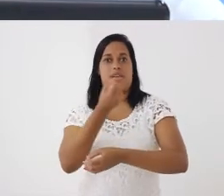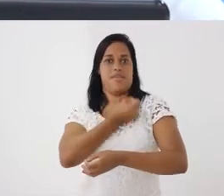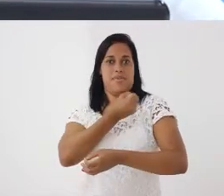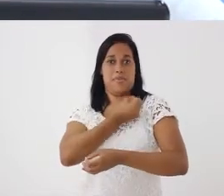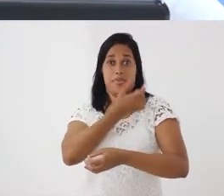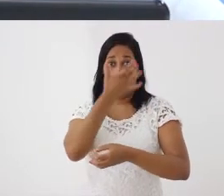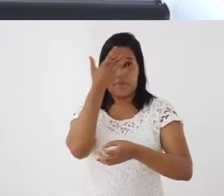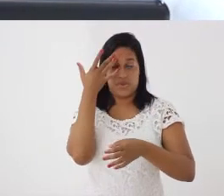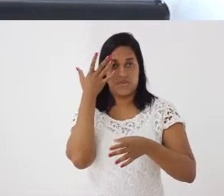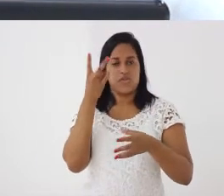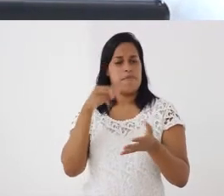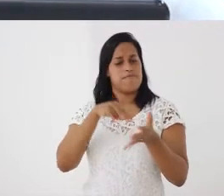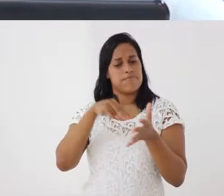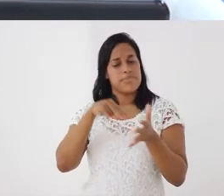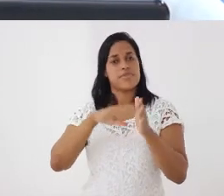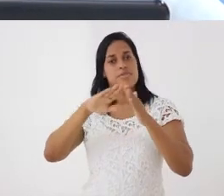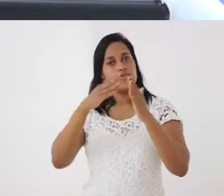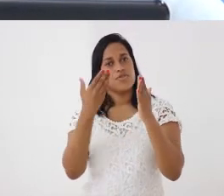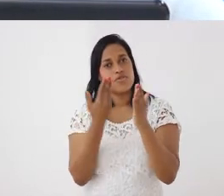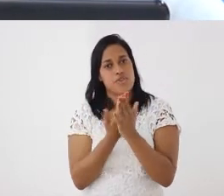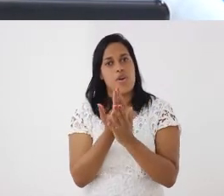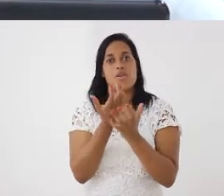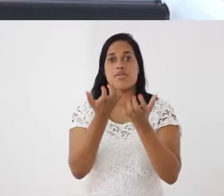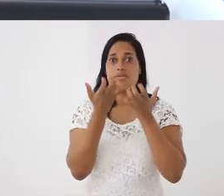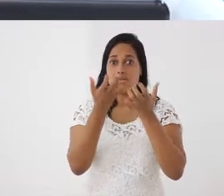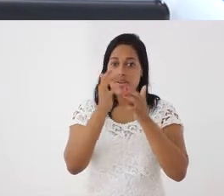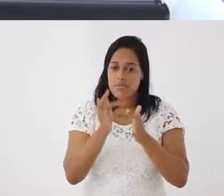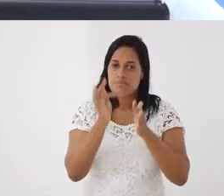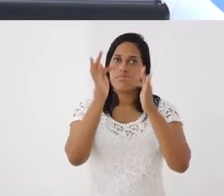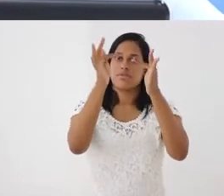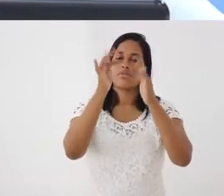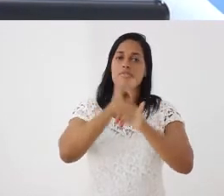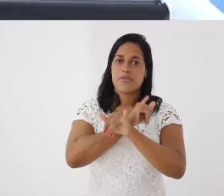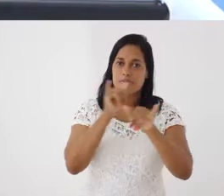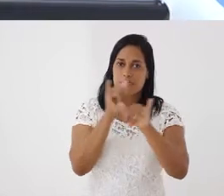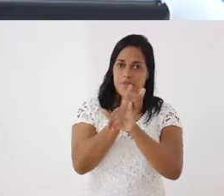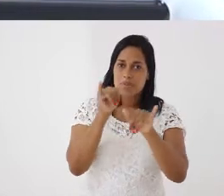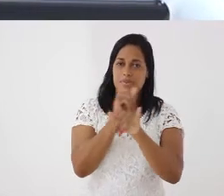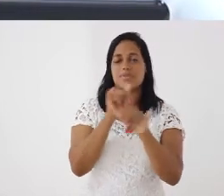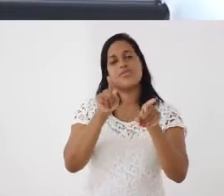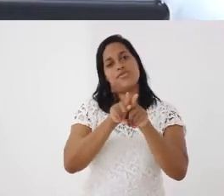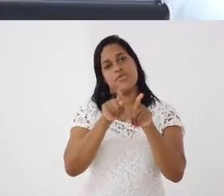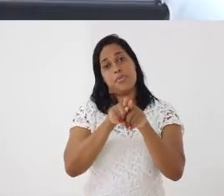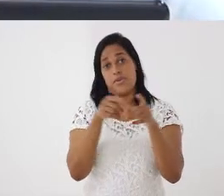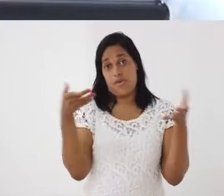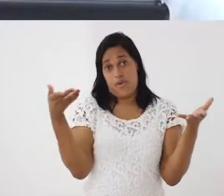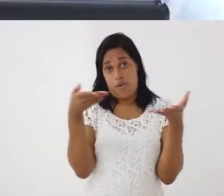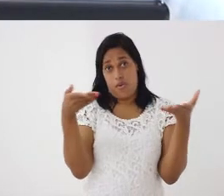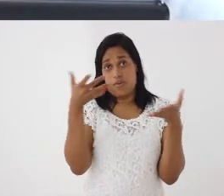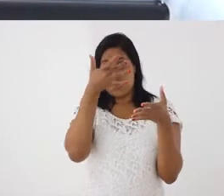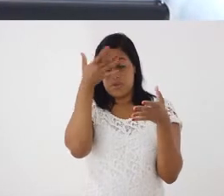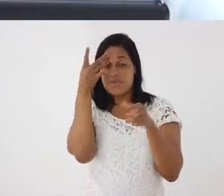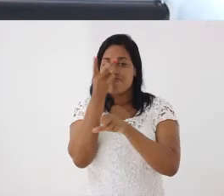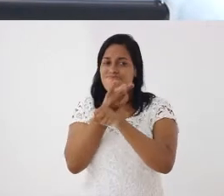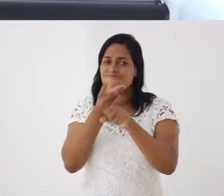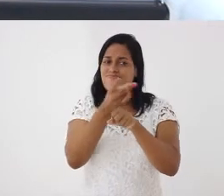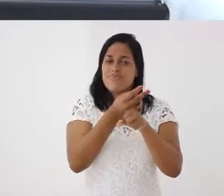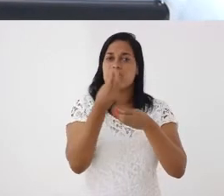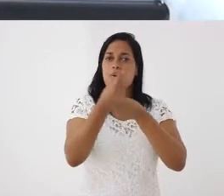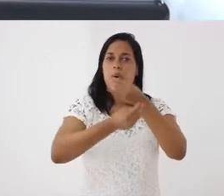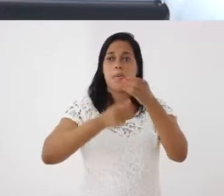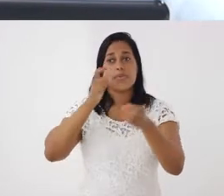maior de pessoas que frequentam escolas e querem mais informações. Hoje as pessoas buscam,